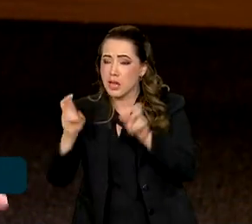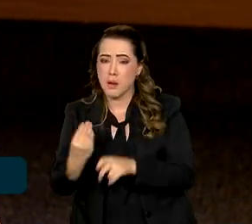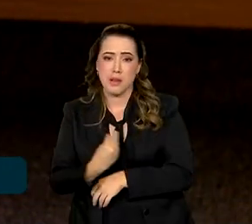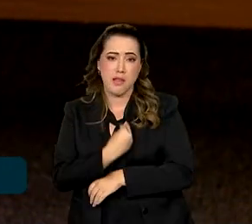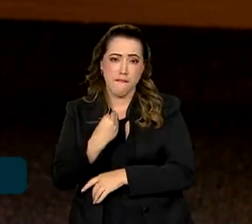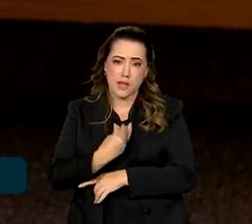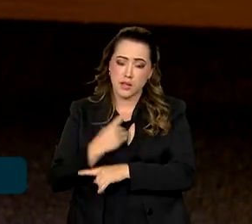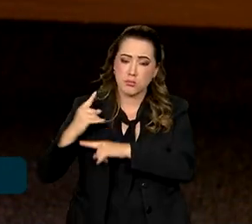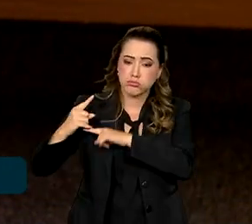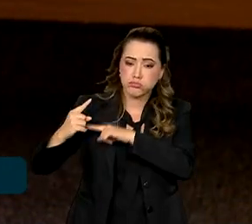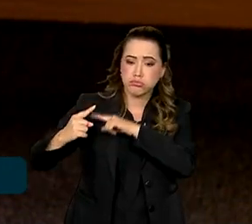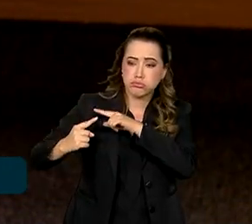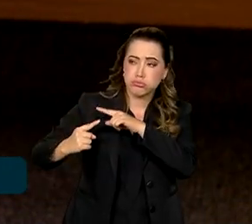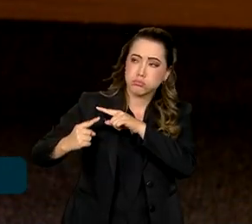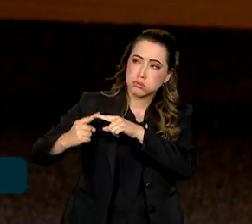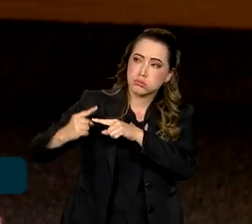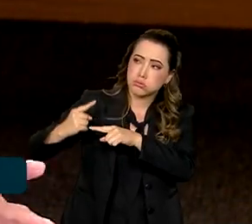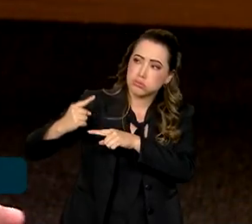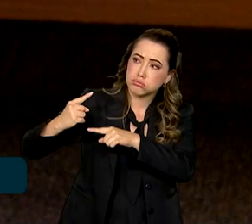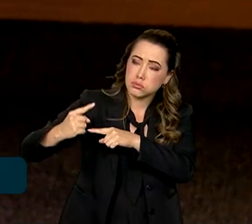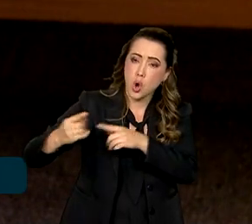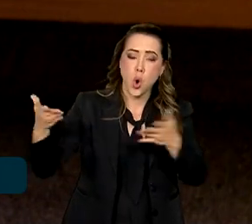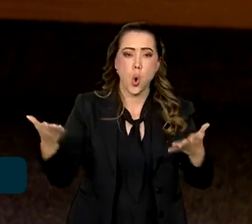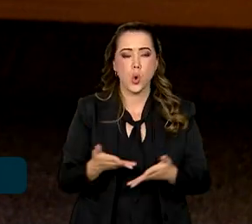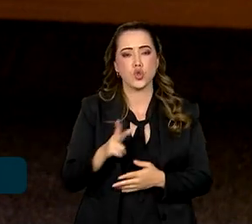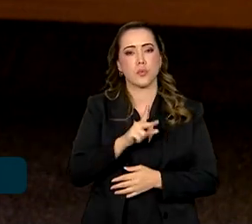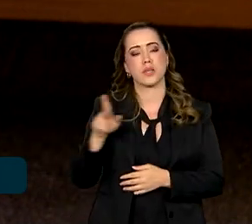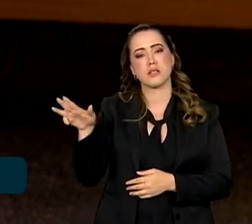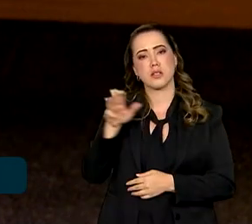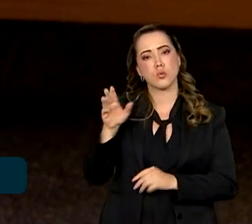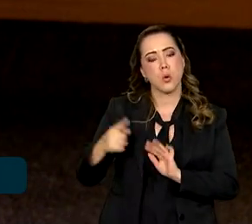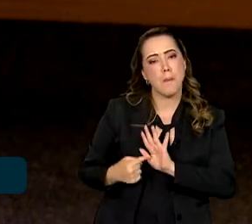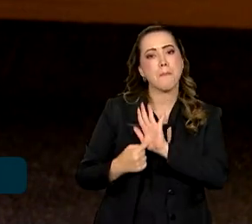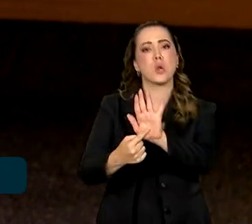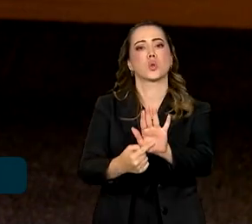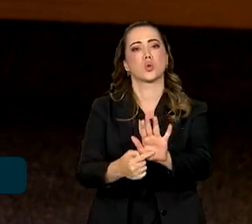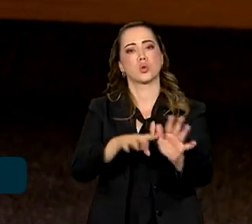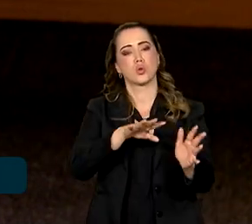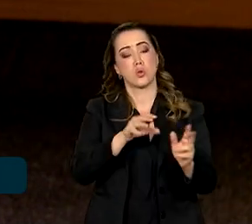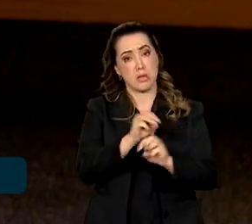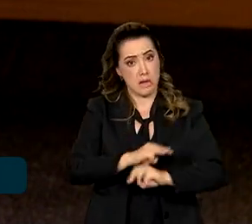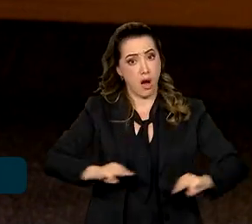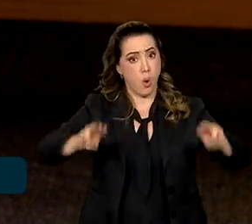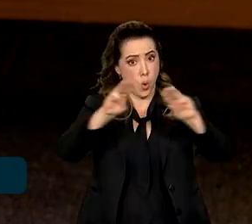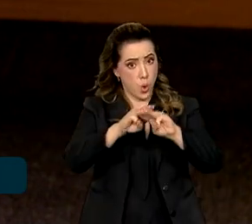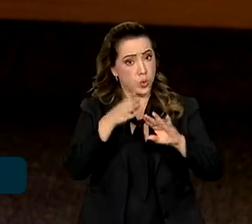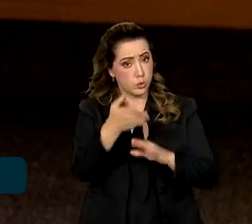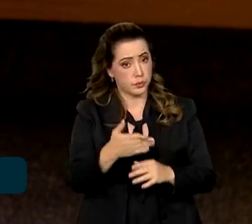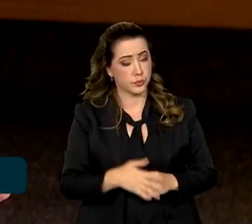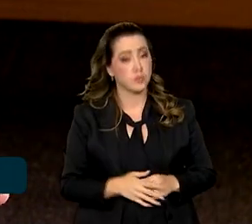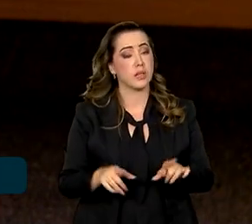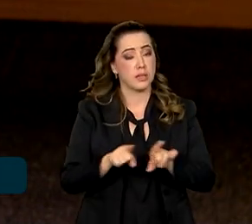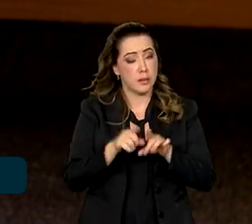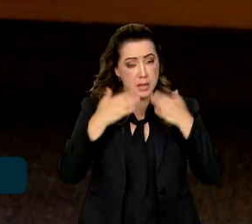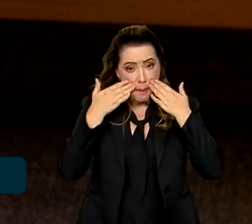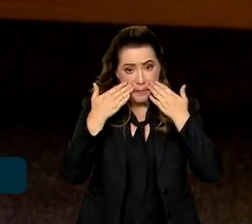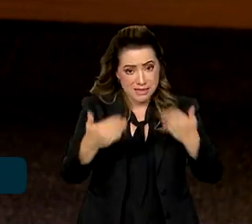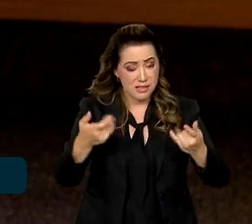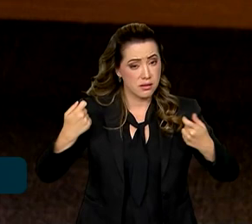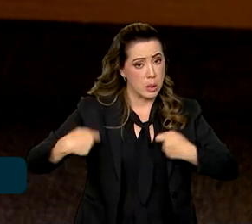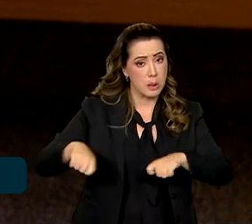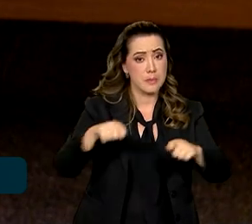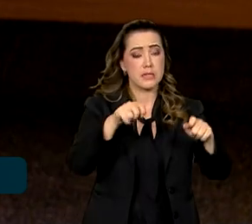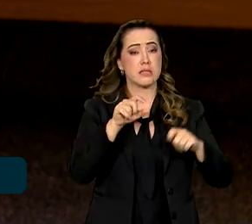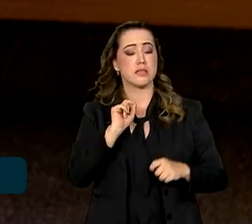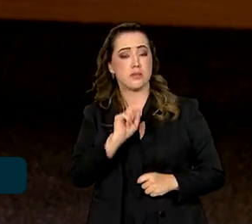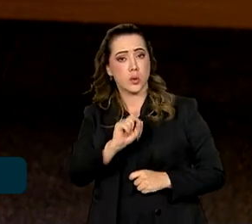vida inteira, do seu mandato, ele agora coloca para a ONU. E mais, apresentando a